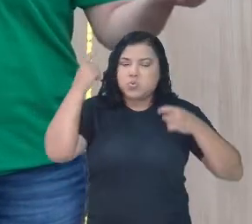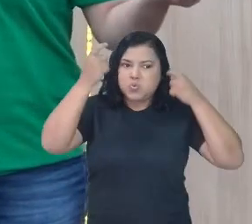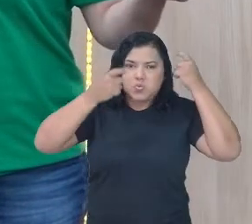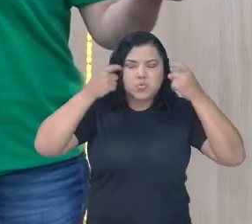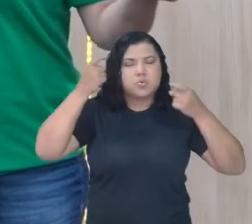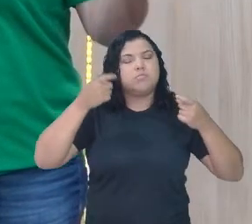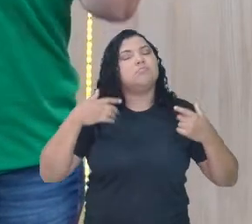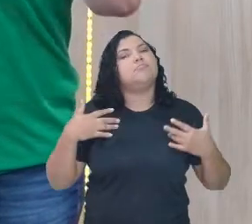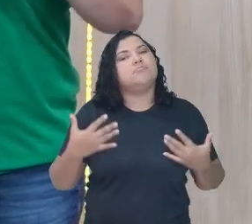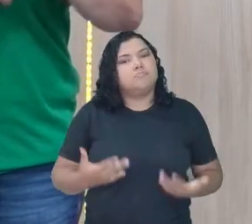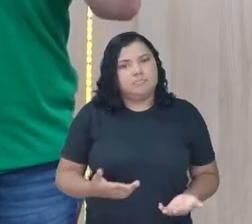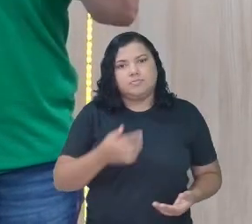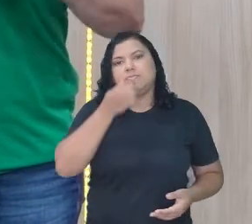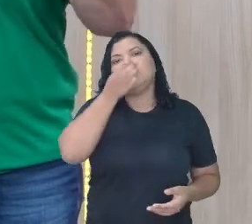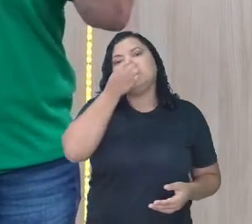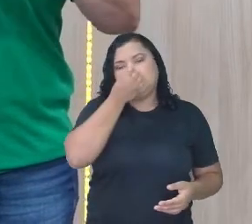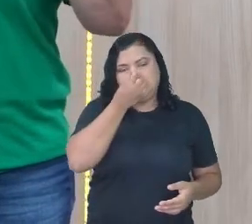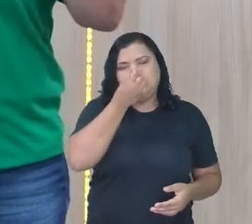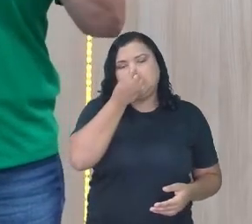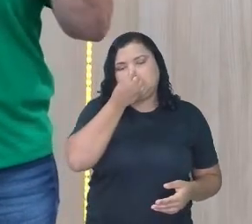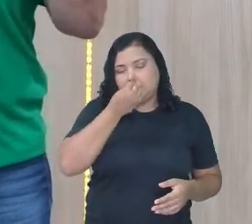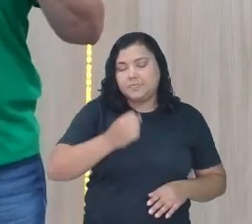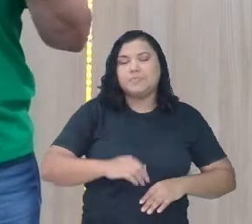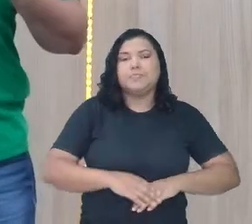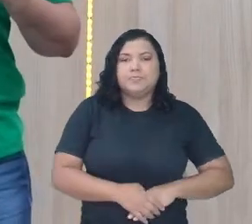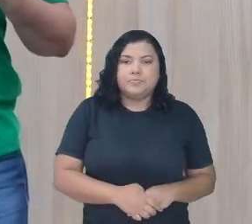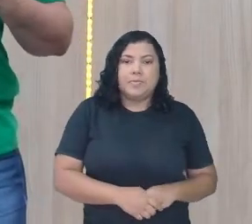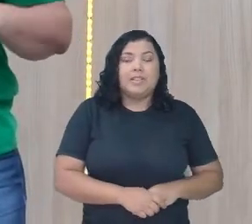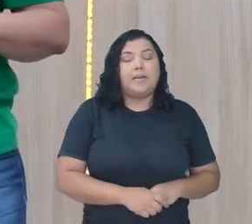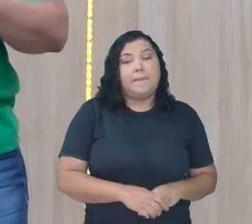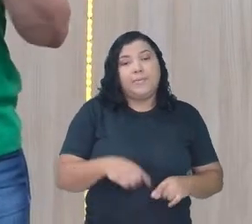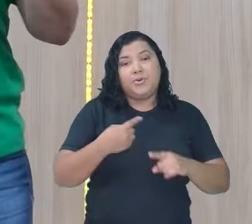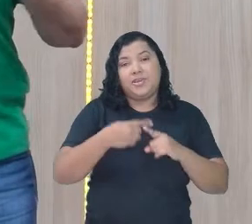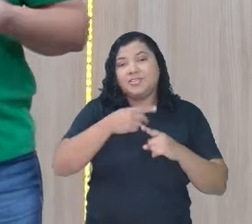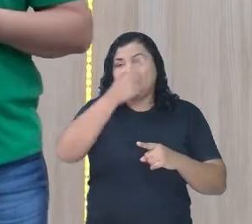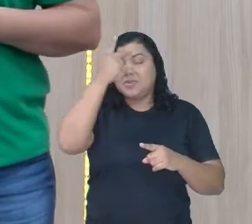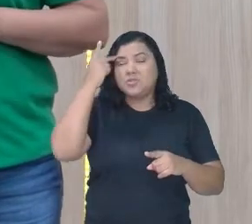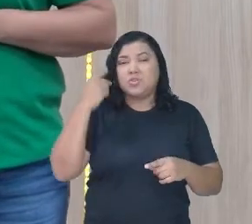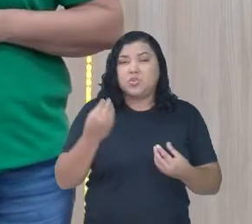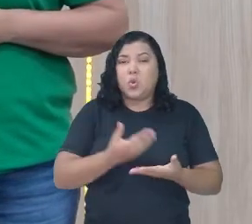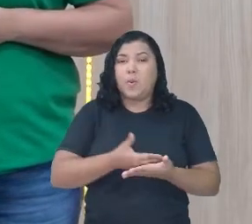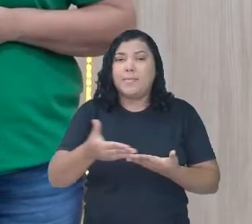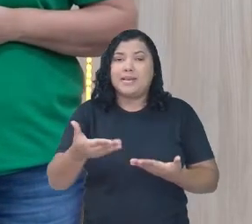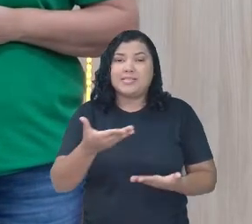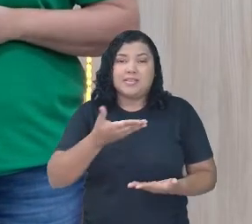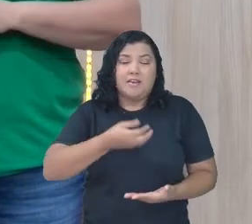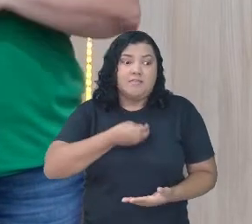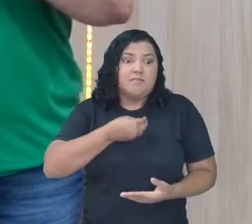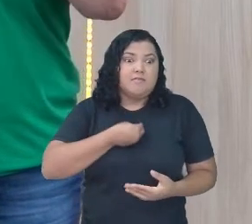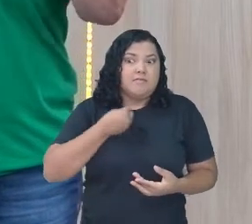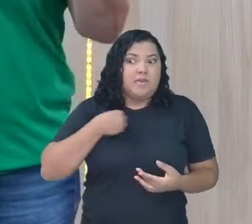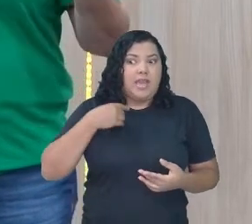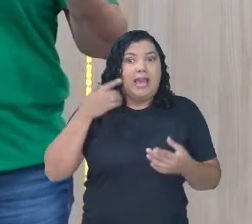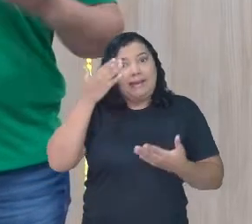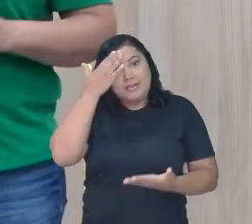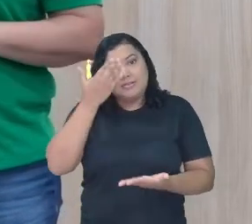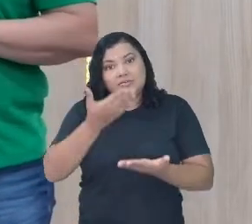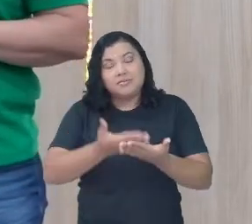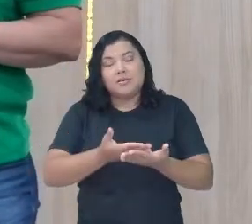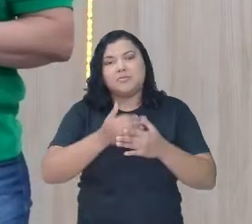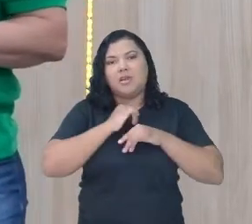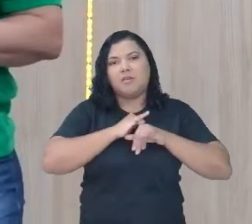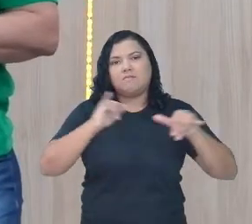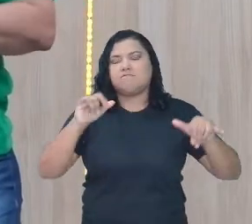outras pessoas e começam a vivenciar situações desnecessárias, não é? E outras situações